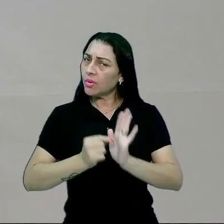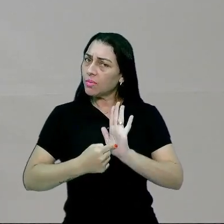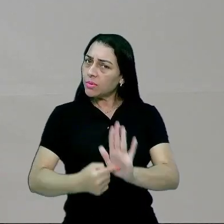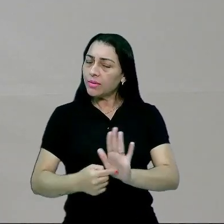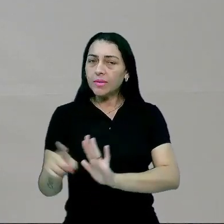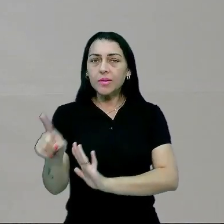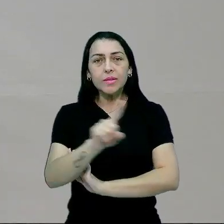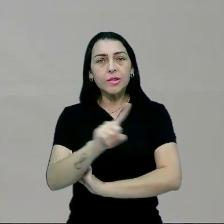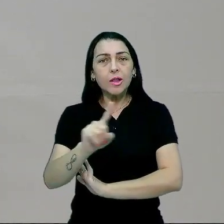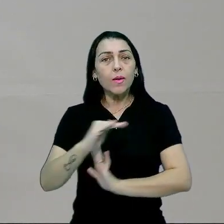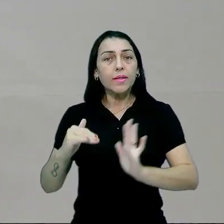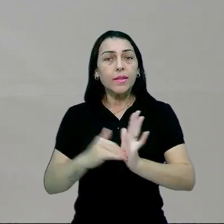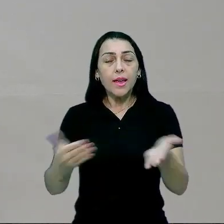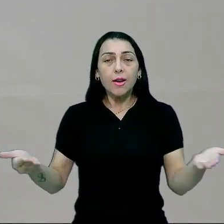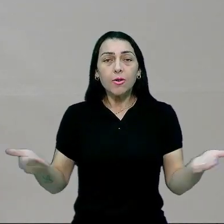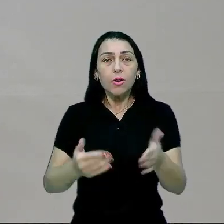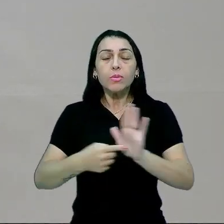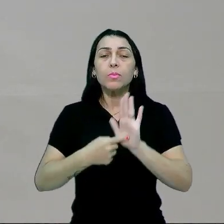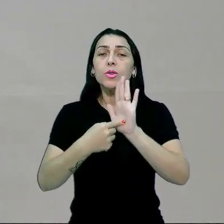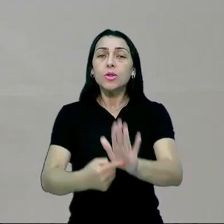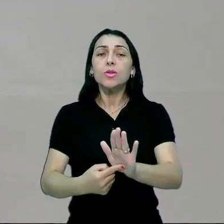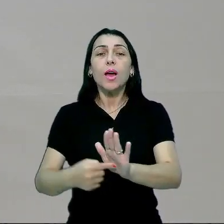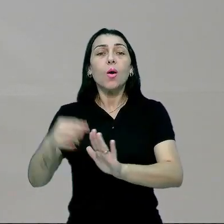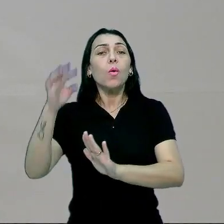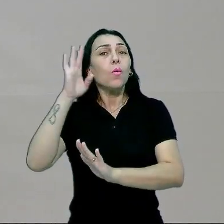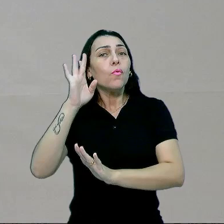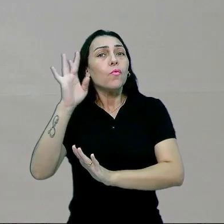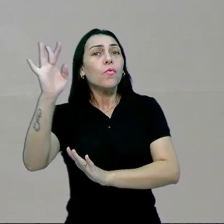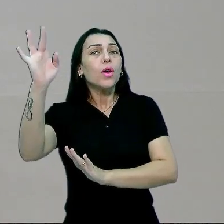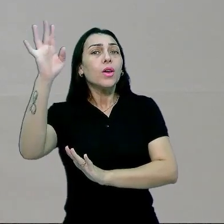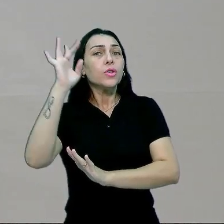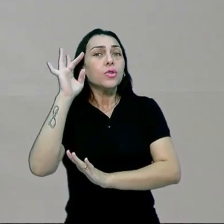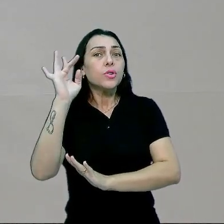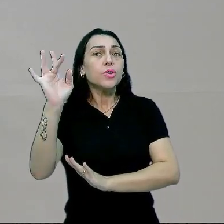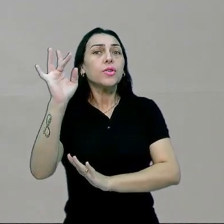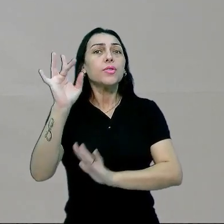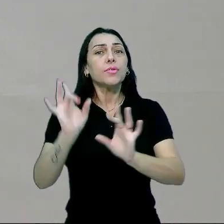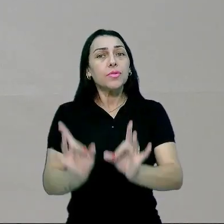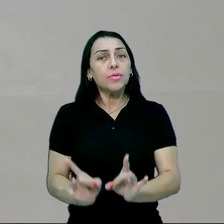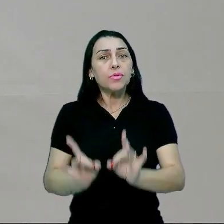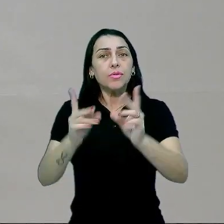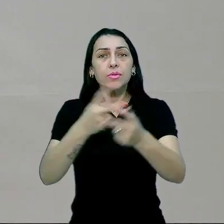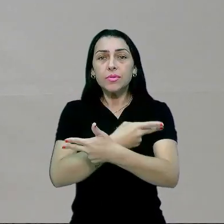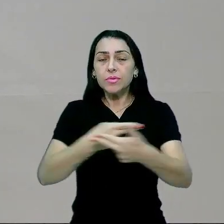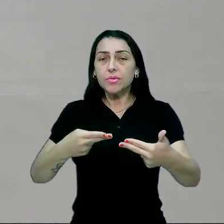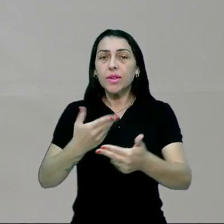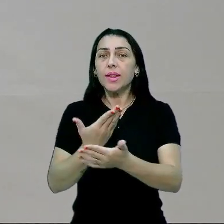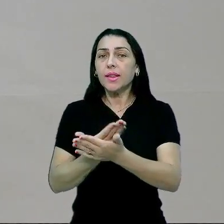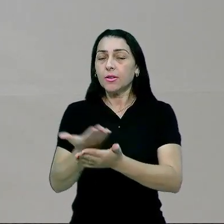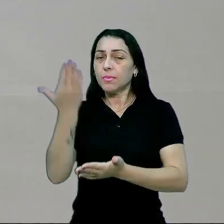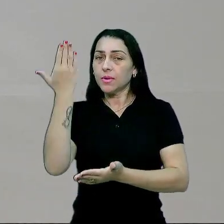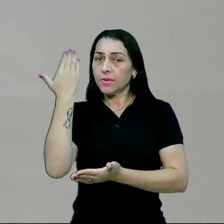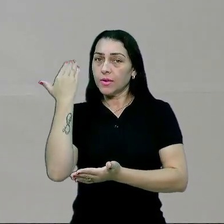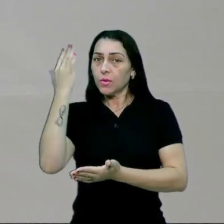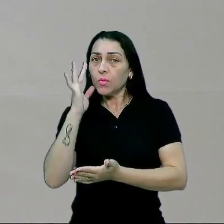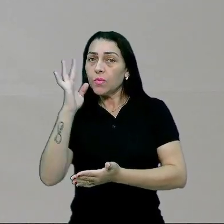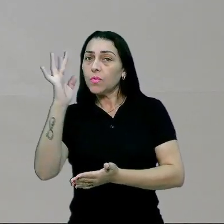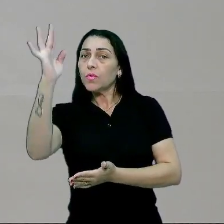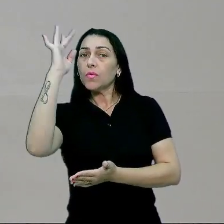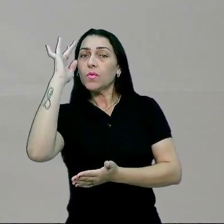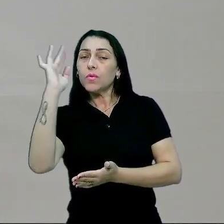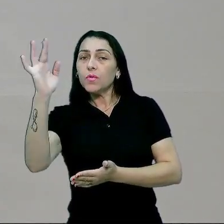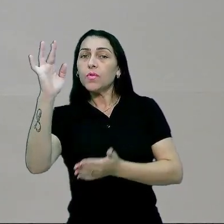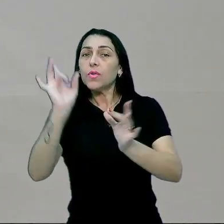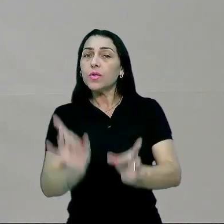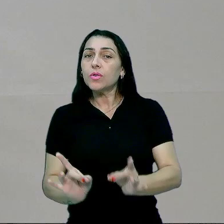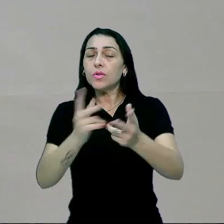Não, até agora nós abordamos o fetiche da mercadoria em uma das aulas passadas. O fetiche da mercadoria.